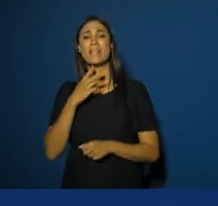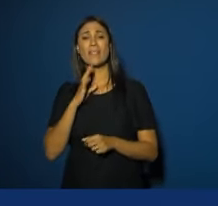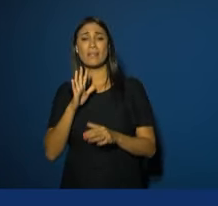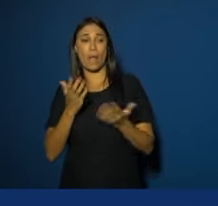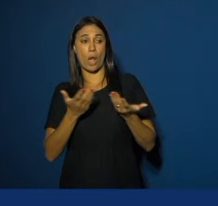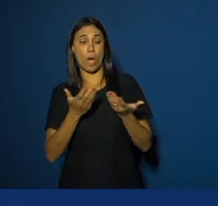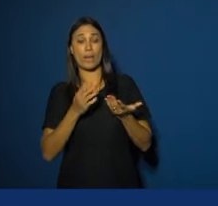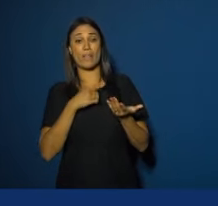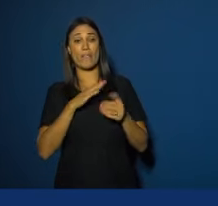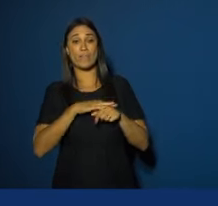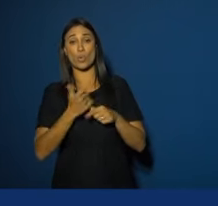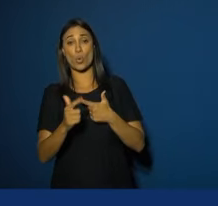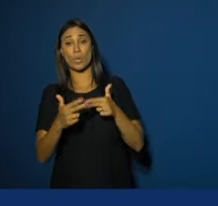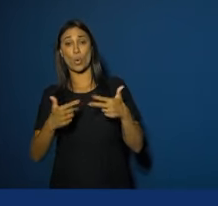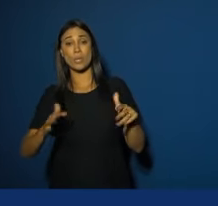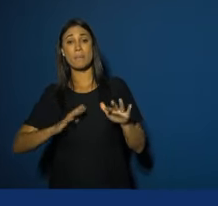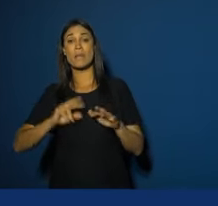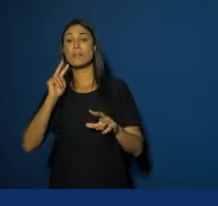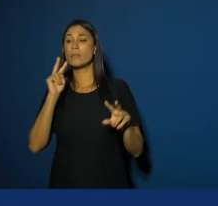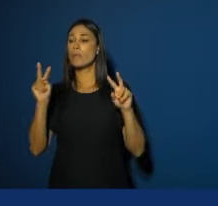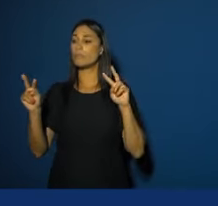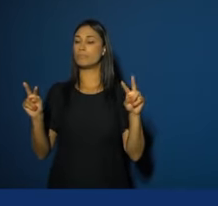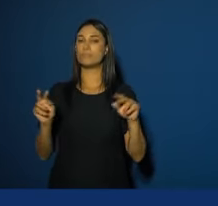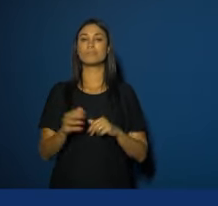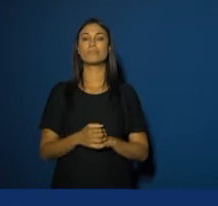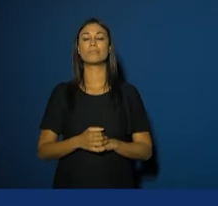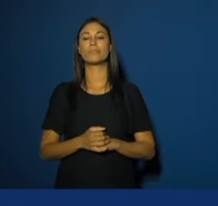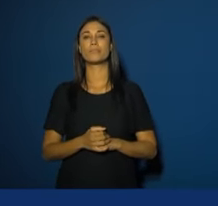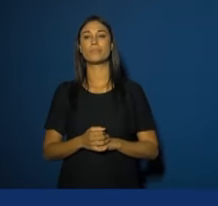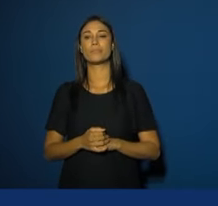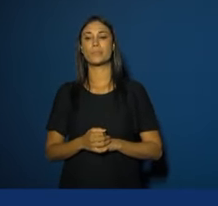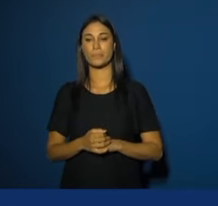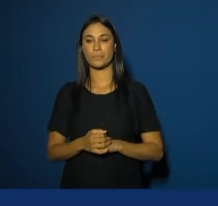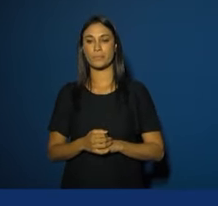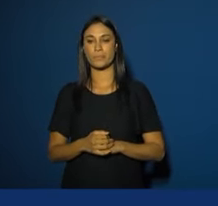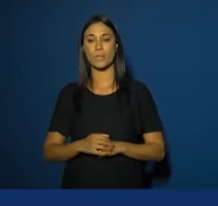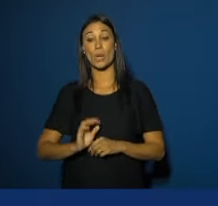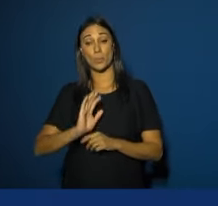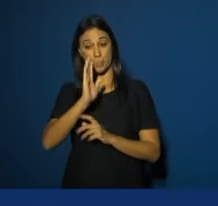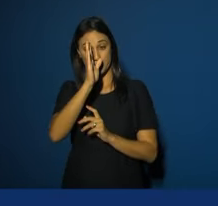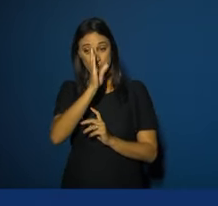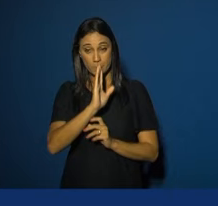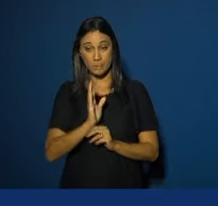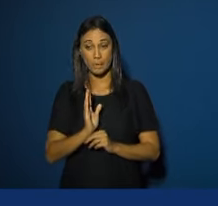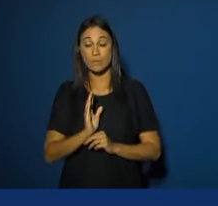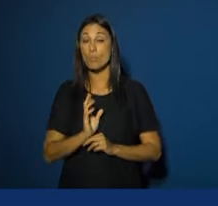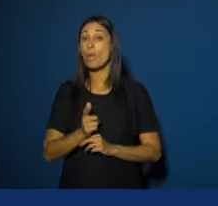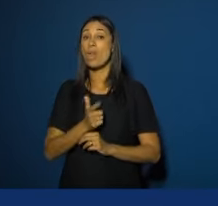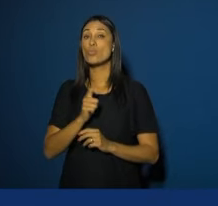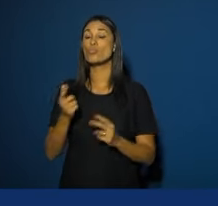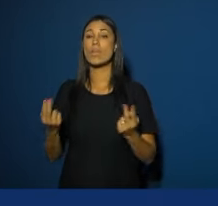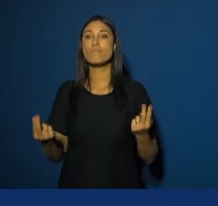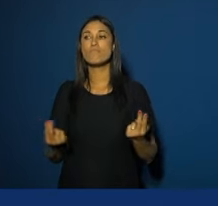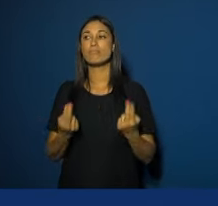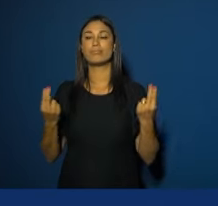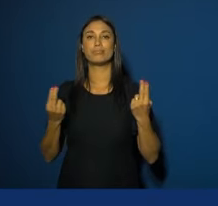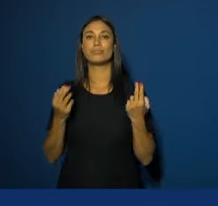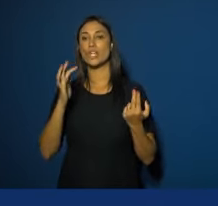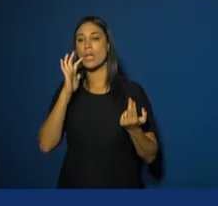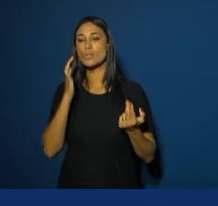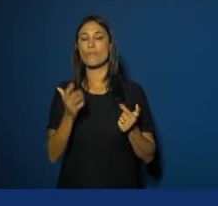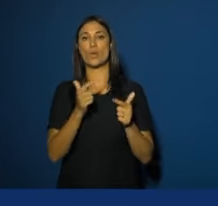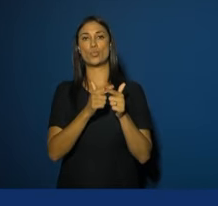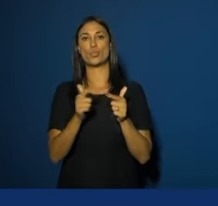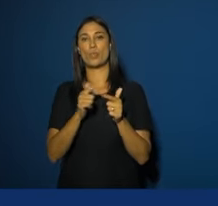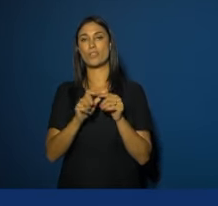tá ali agora tá fazendo outra coisa mas a grama tá verdinha e o Brasil ele não tem condição de resolver os seus problemas